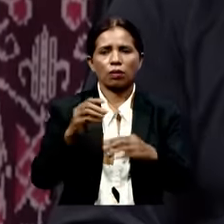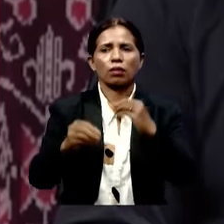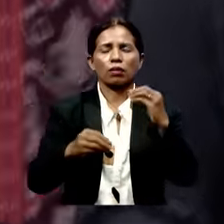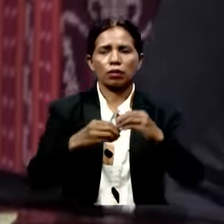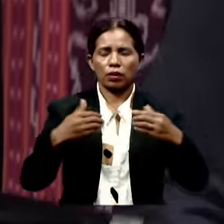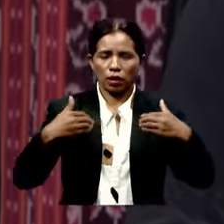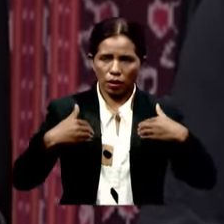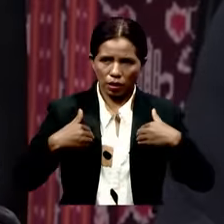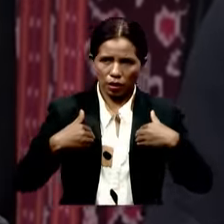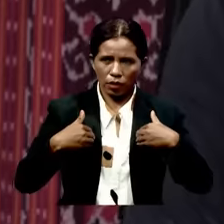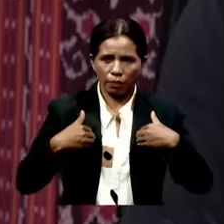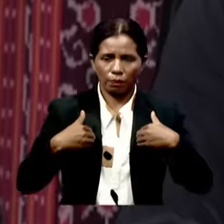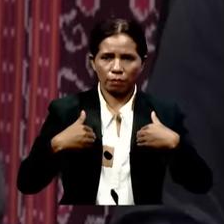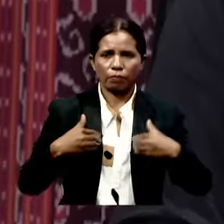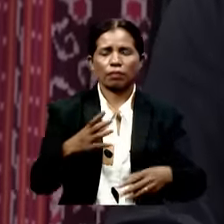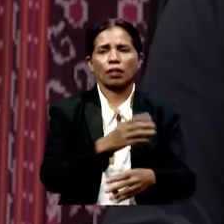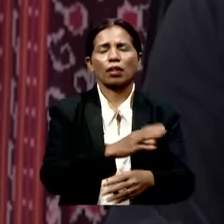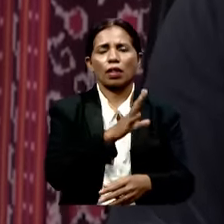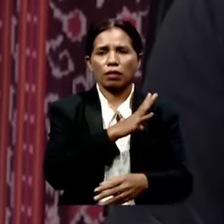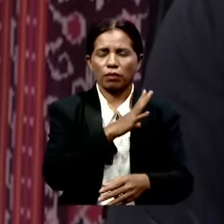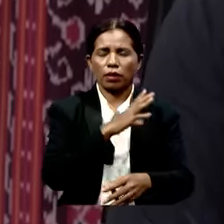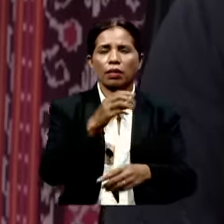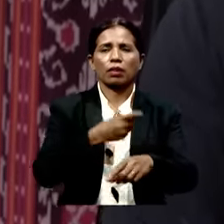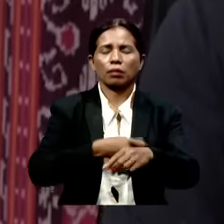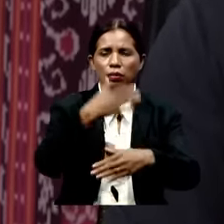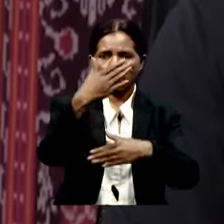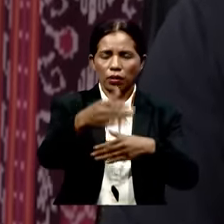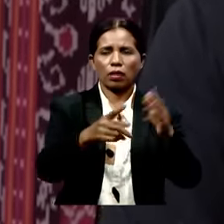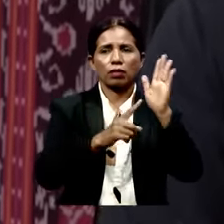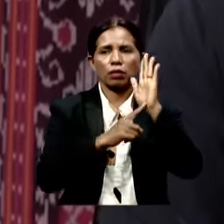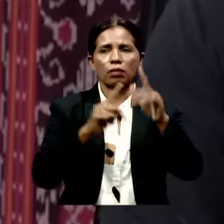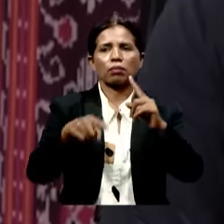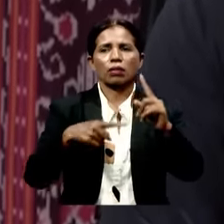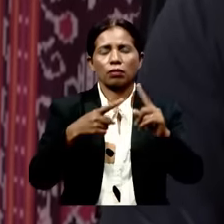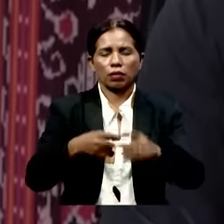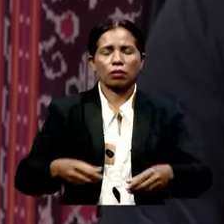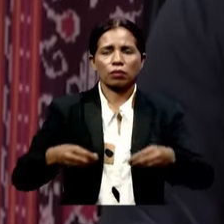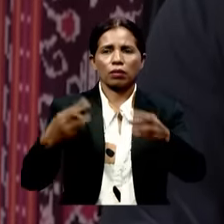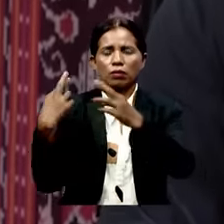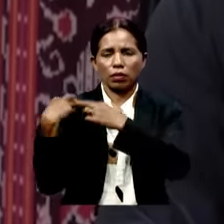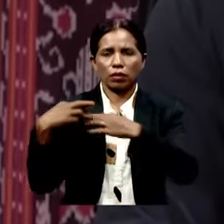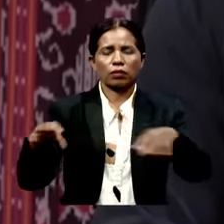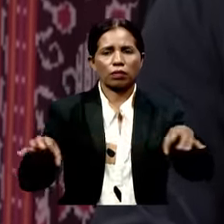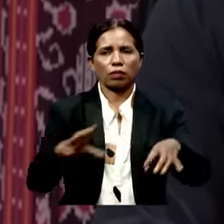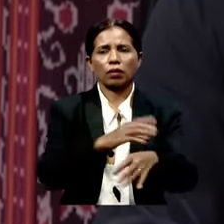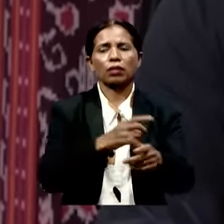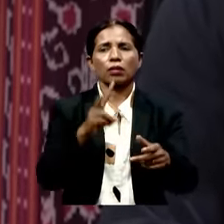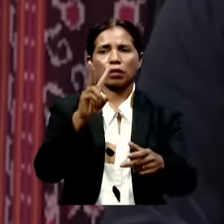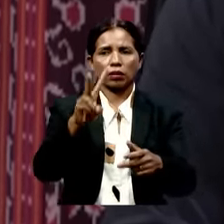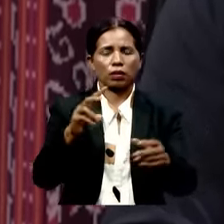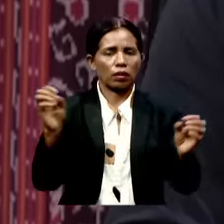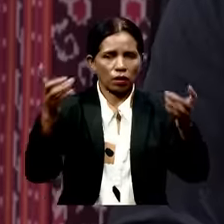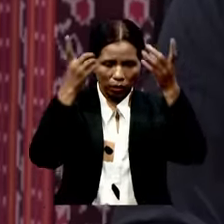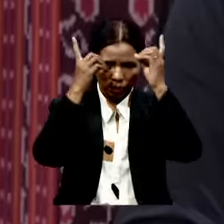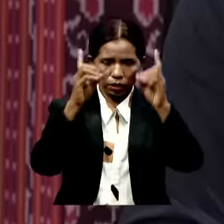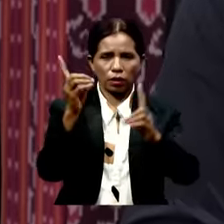sei reinfali ba tempo tu irmai mak sei fuhaten fali bain hira mak atu halo tomada de posse e aviso segundo ne la decidi